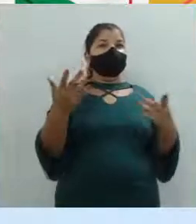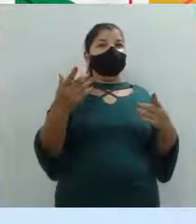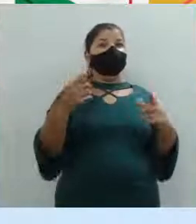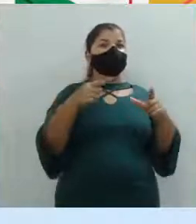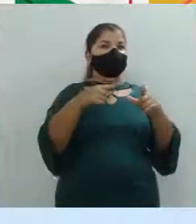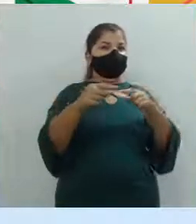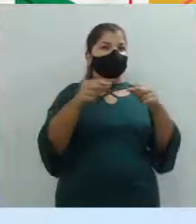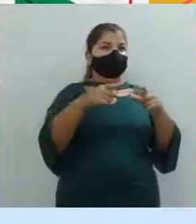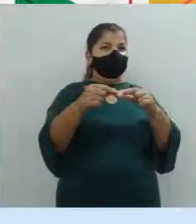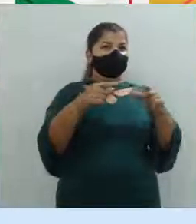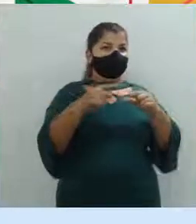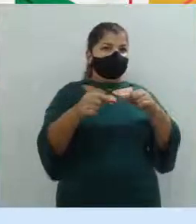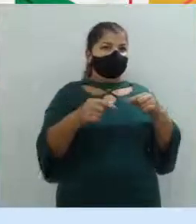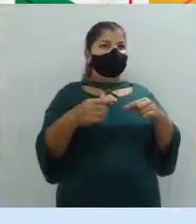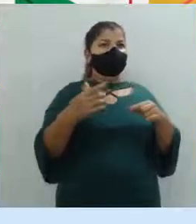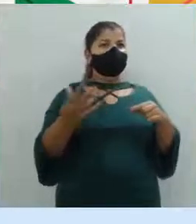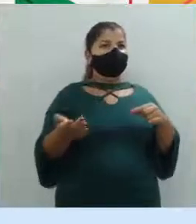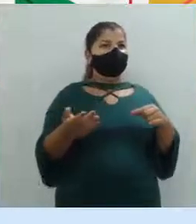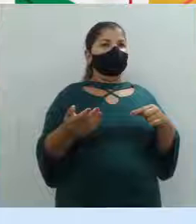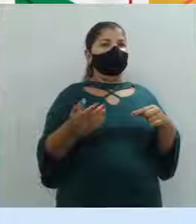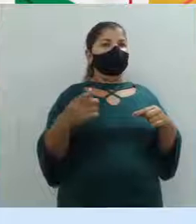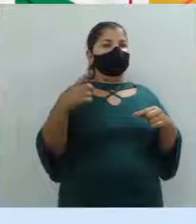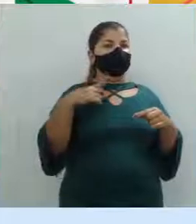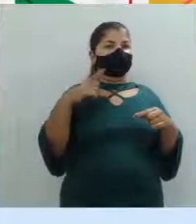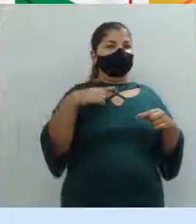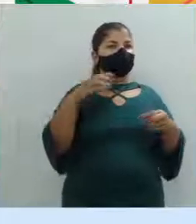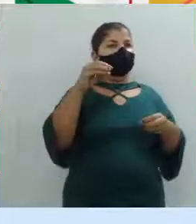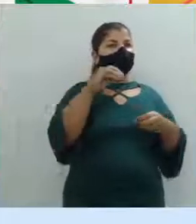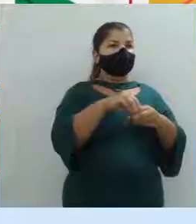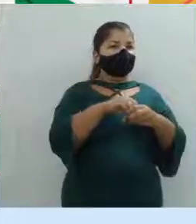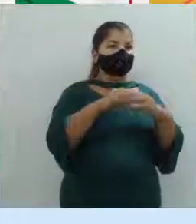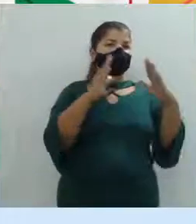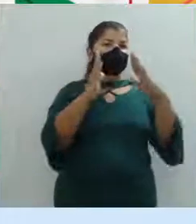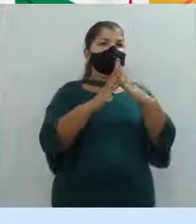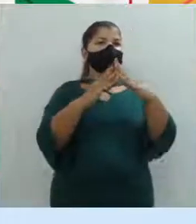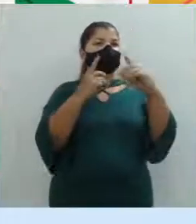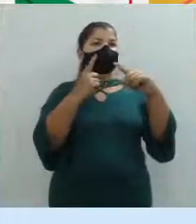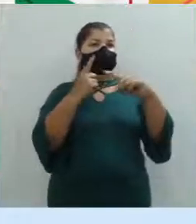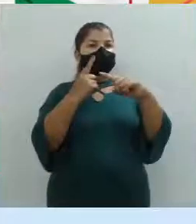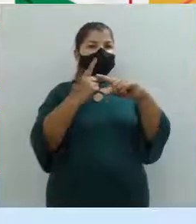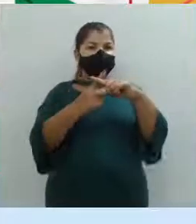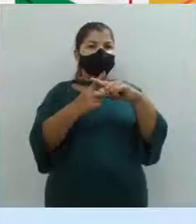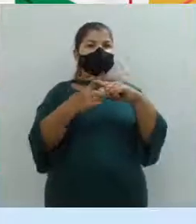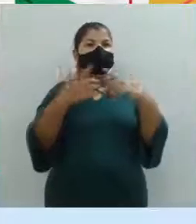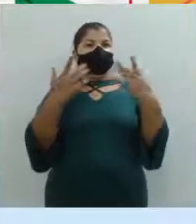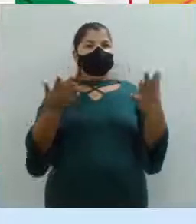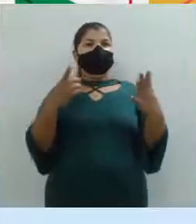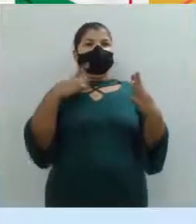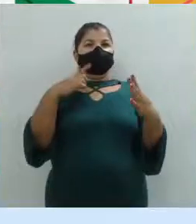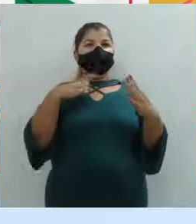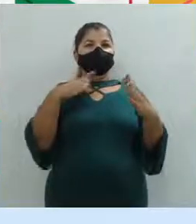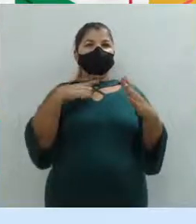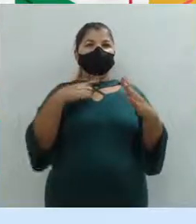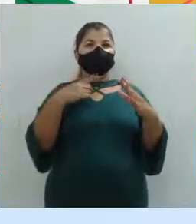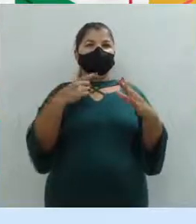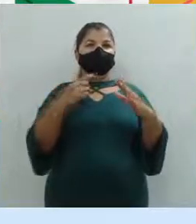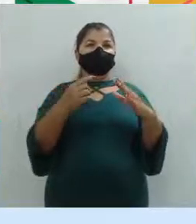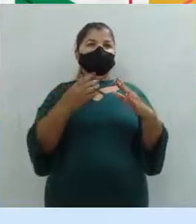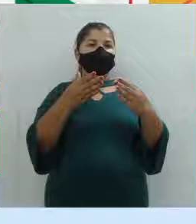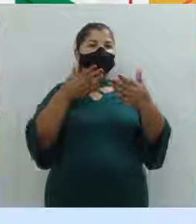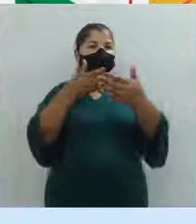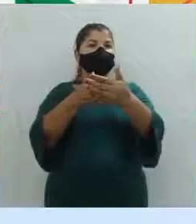Japão. Então, observem dentro da igreja que você lá no fundão tem uma parede que tem